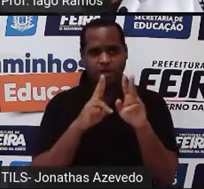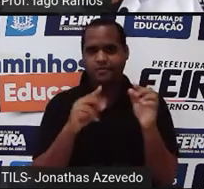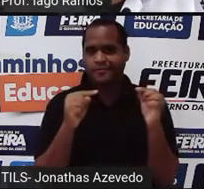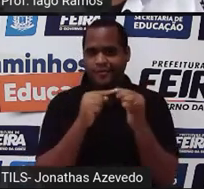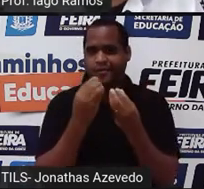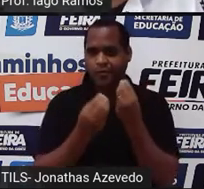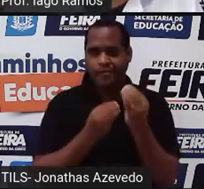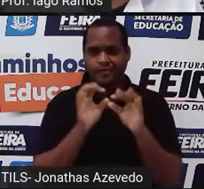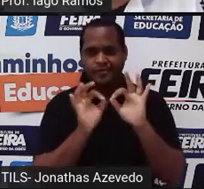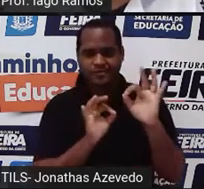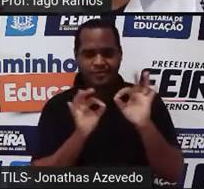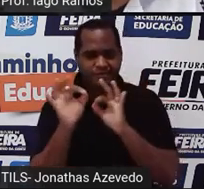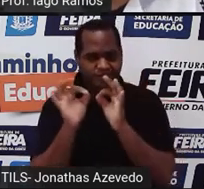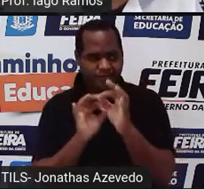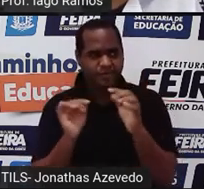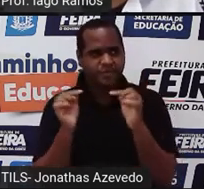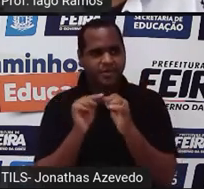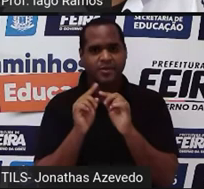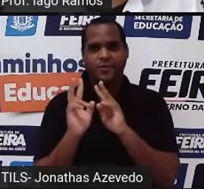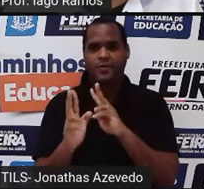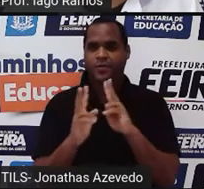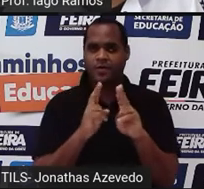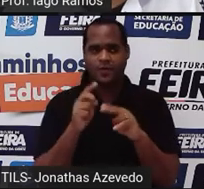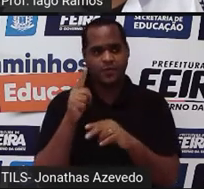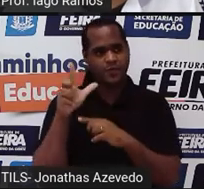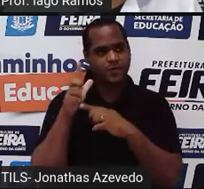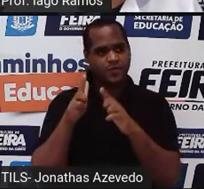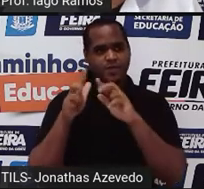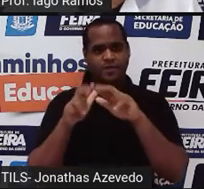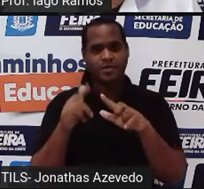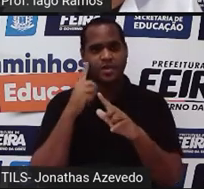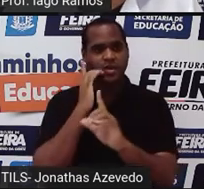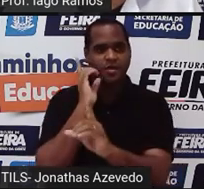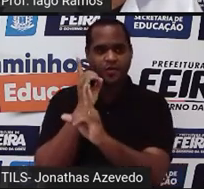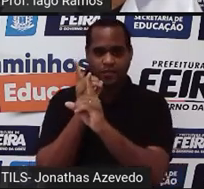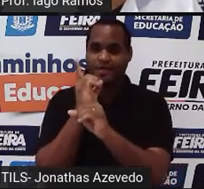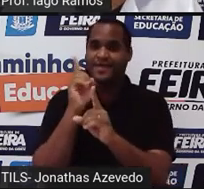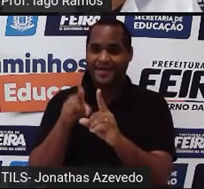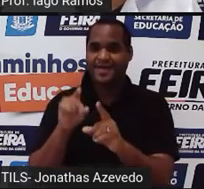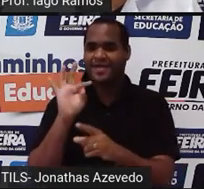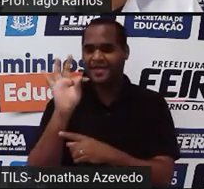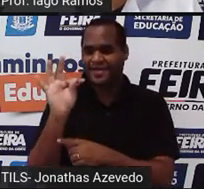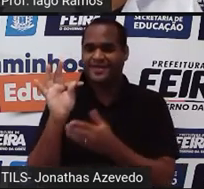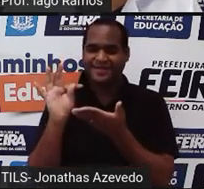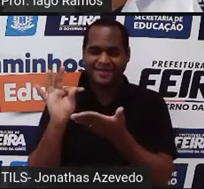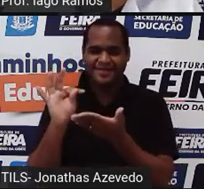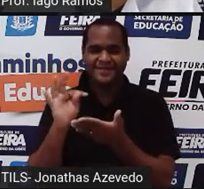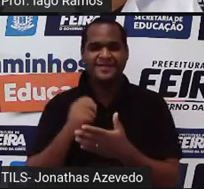né, do mesmo tamanho para o outro lado, eu acho o reflexo desse ponto T.